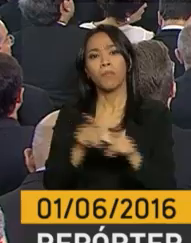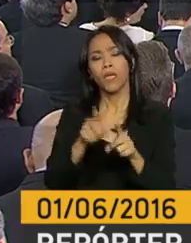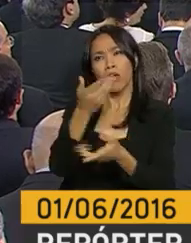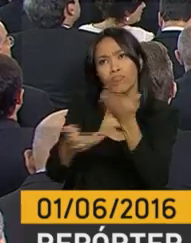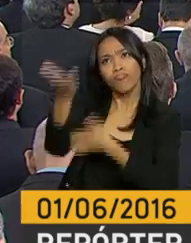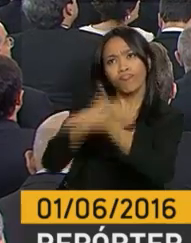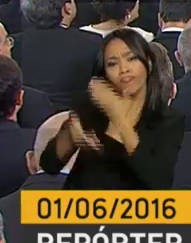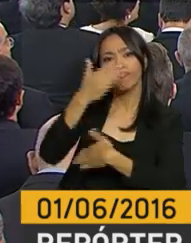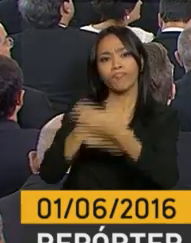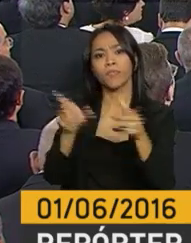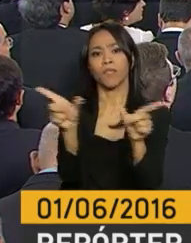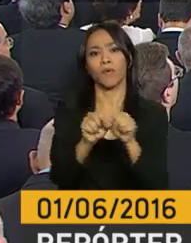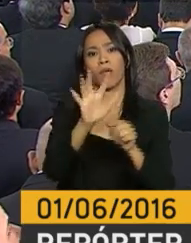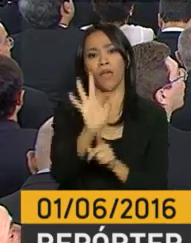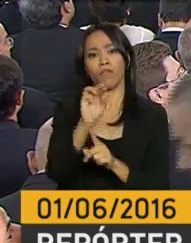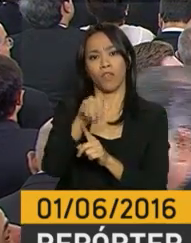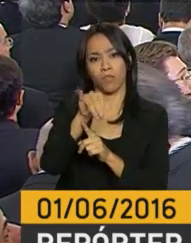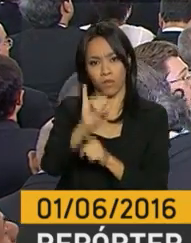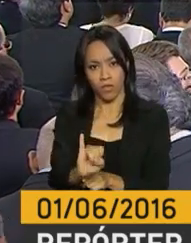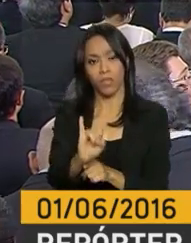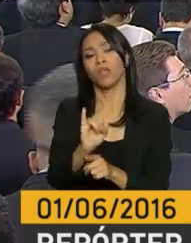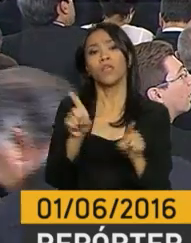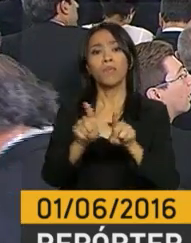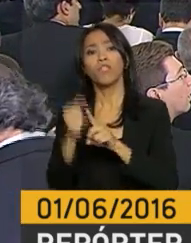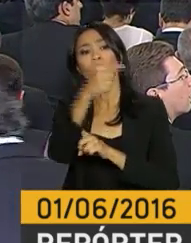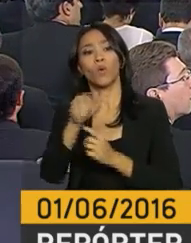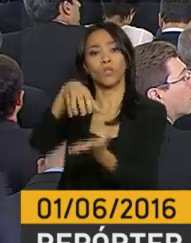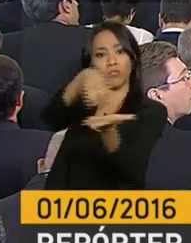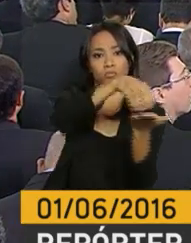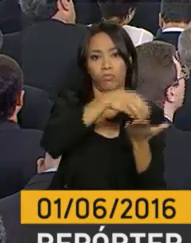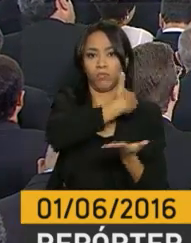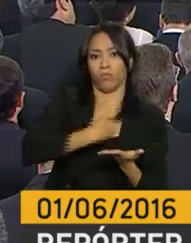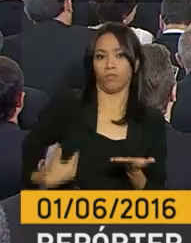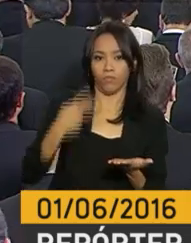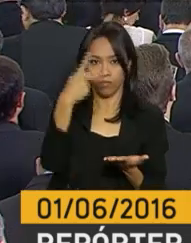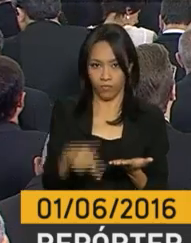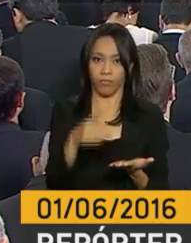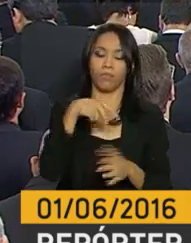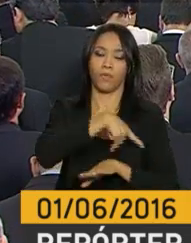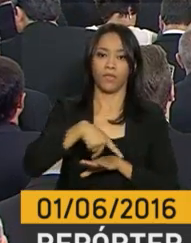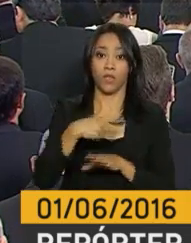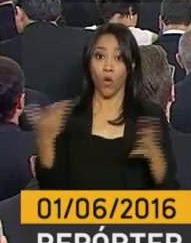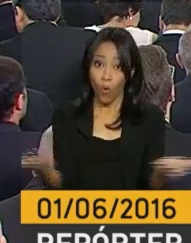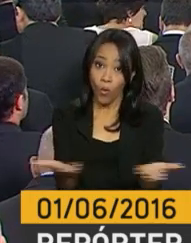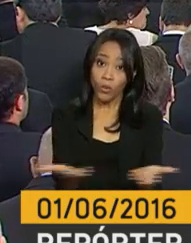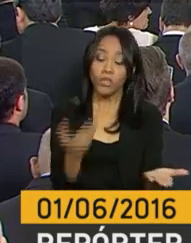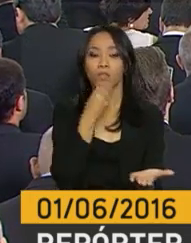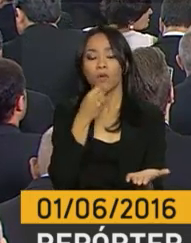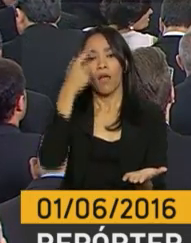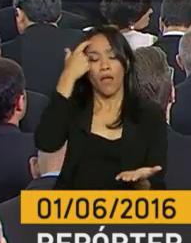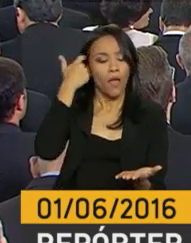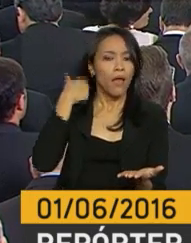monetário Internacional e de instituições públicas no país atualmente é membro do